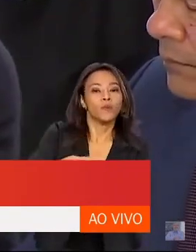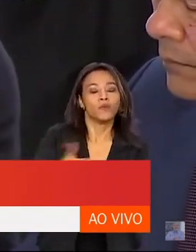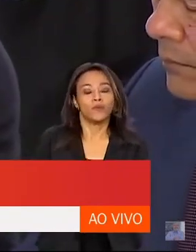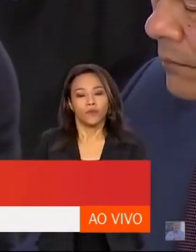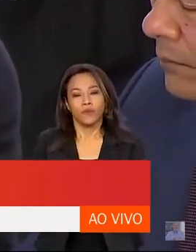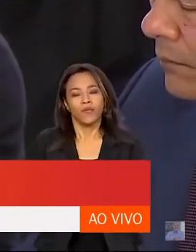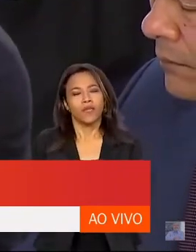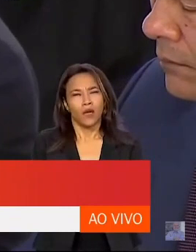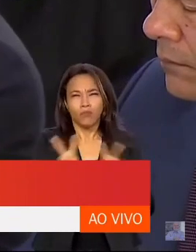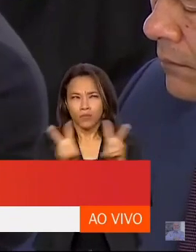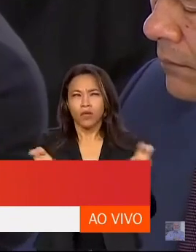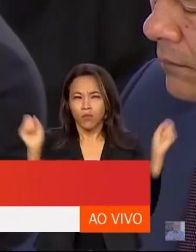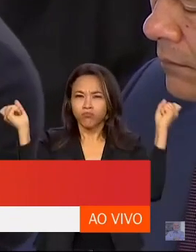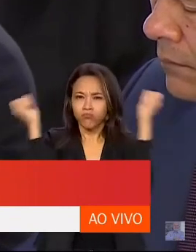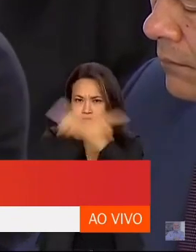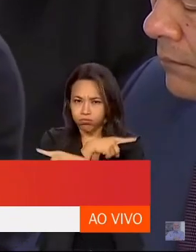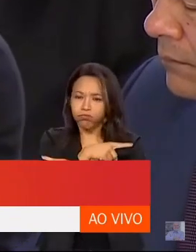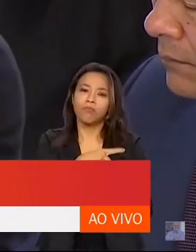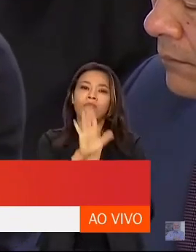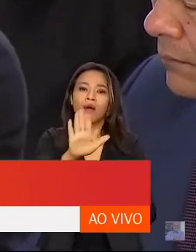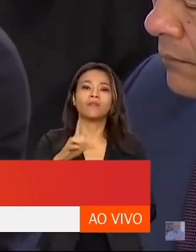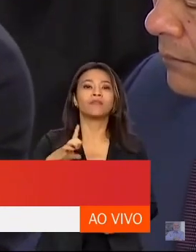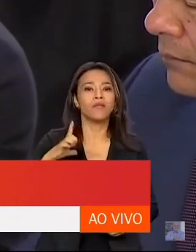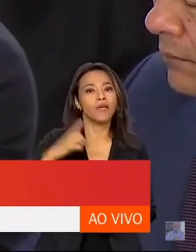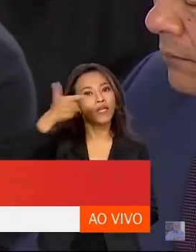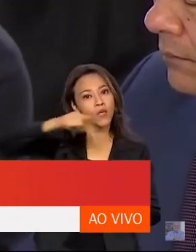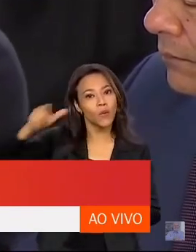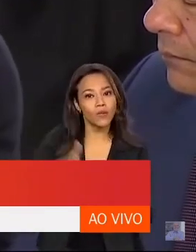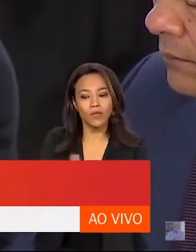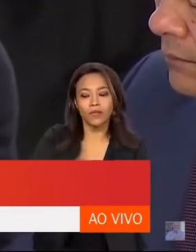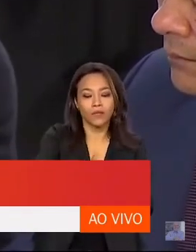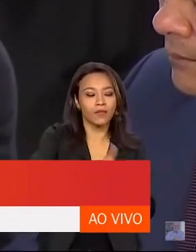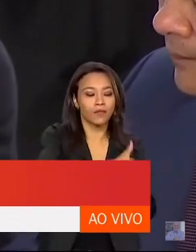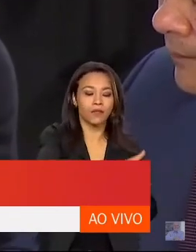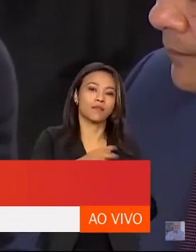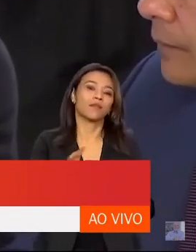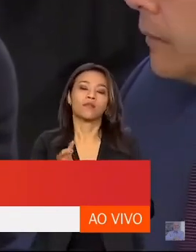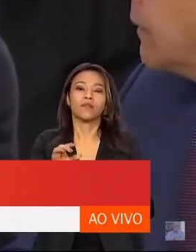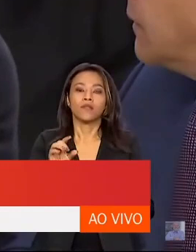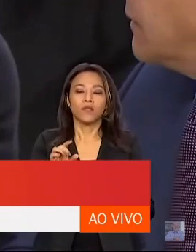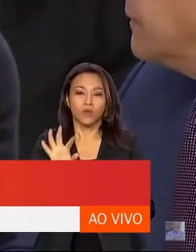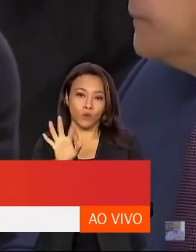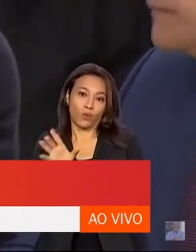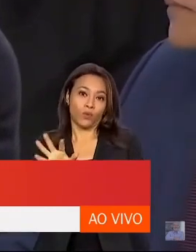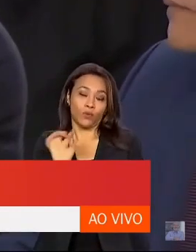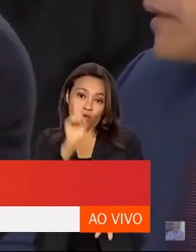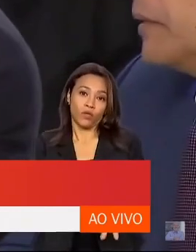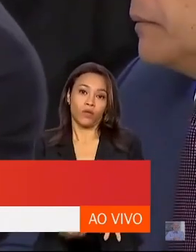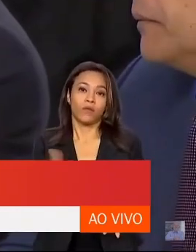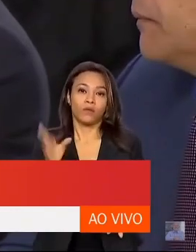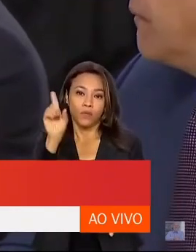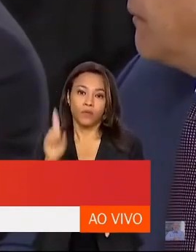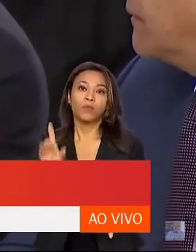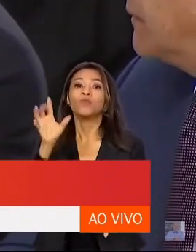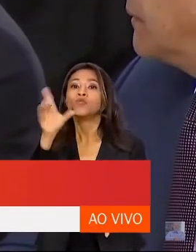complexa, mas já existe em outros ramos do direito, por exemplo, no direito do consumidor,